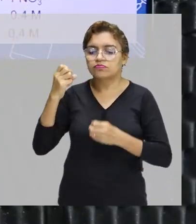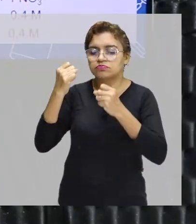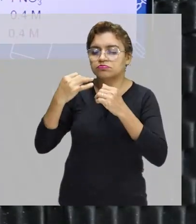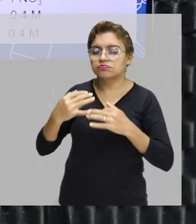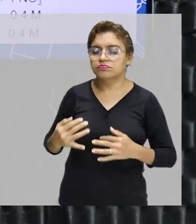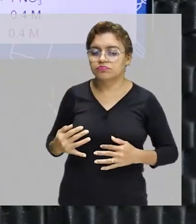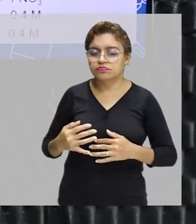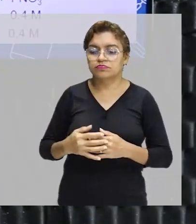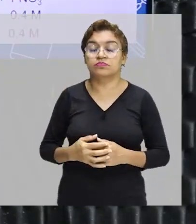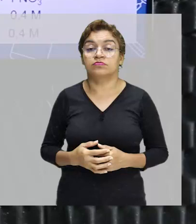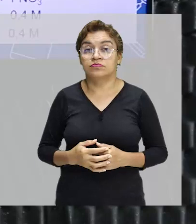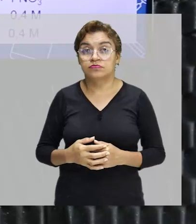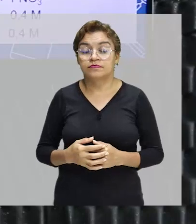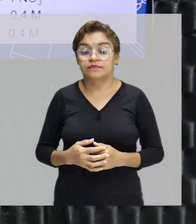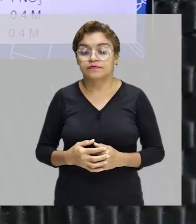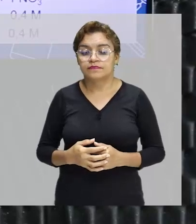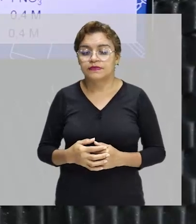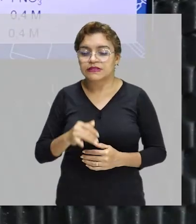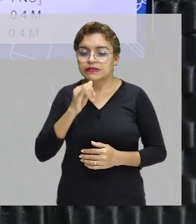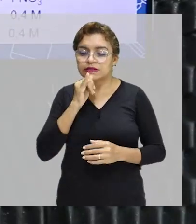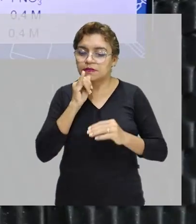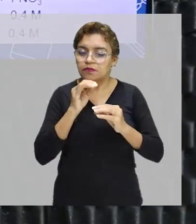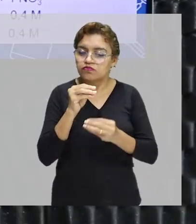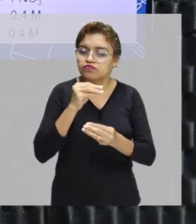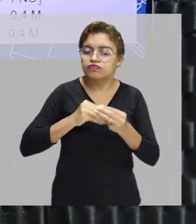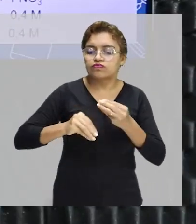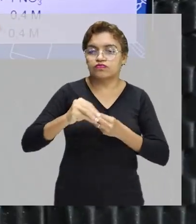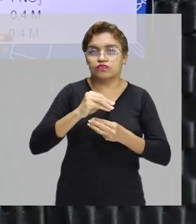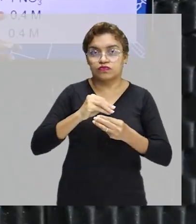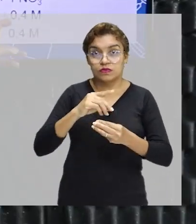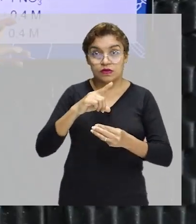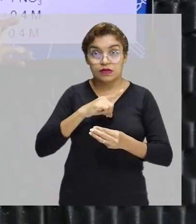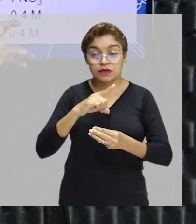nitrato. Então, realmente em solução, eu vou ter